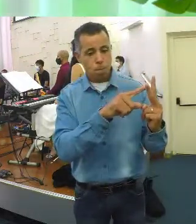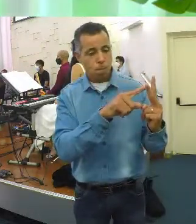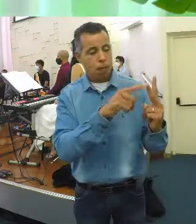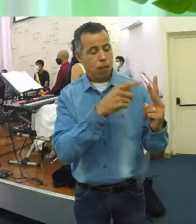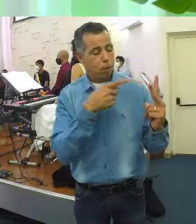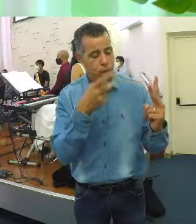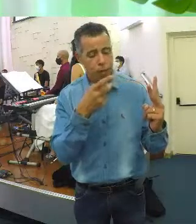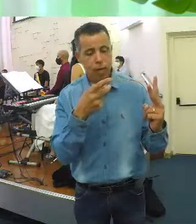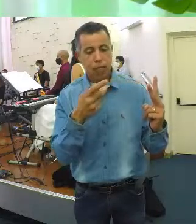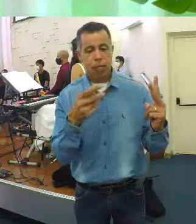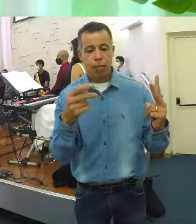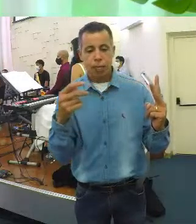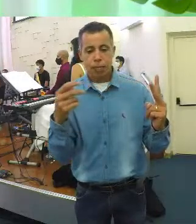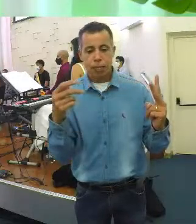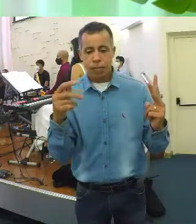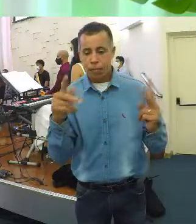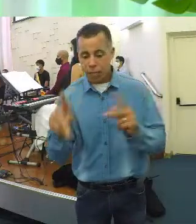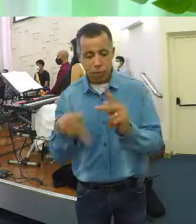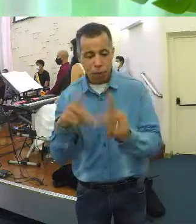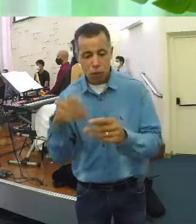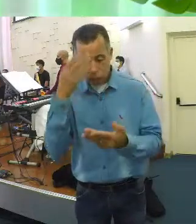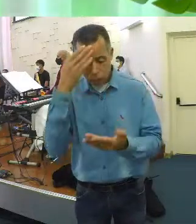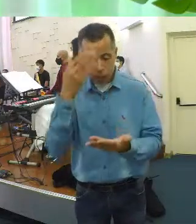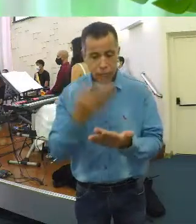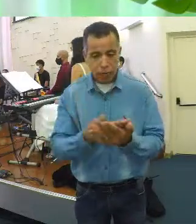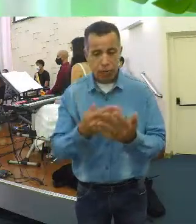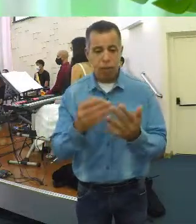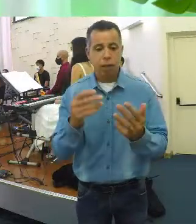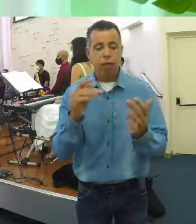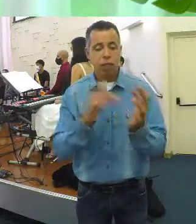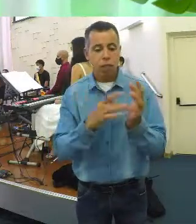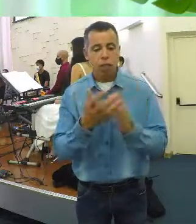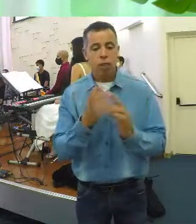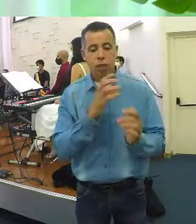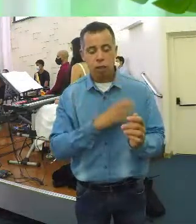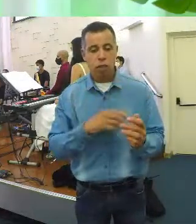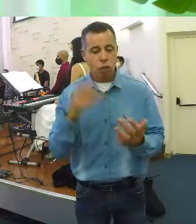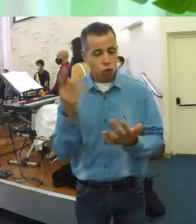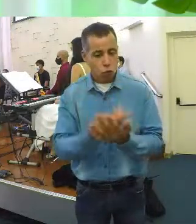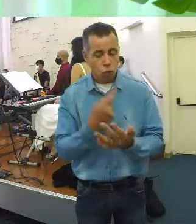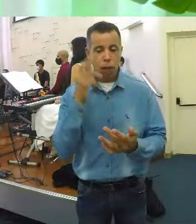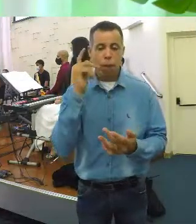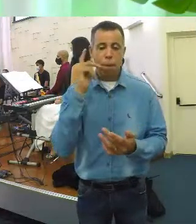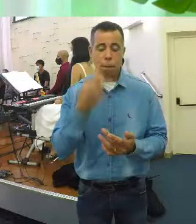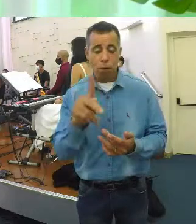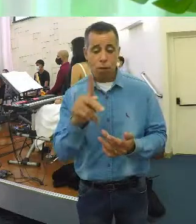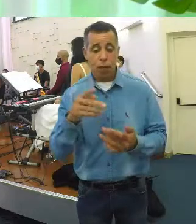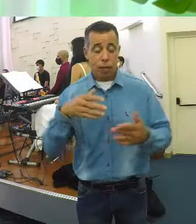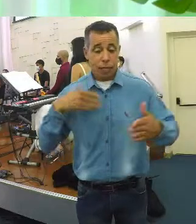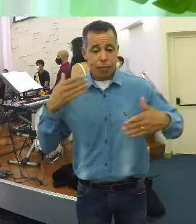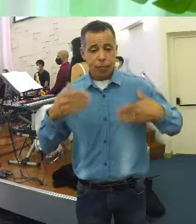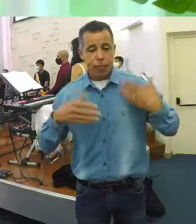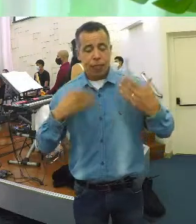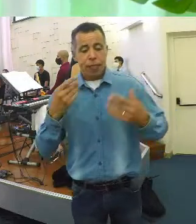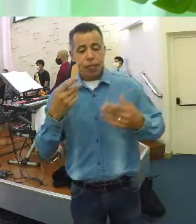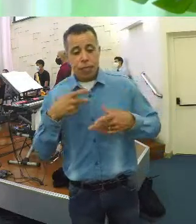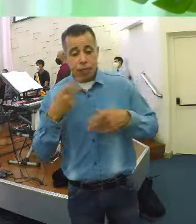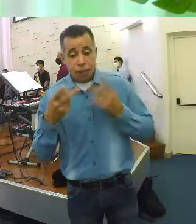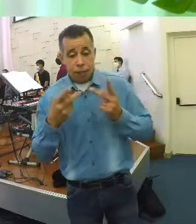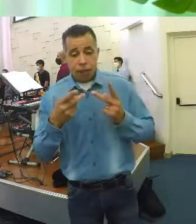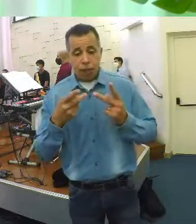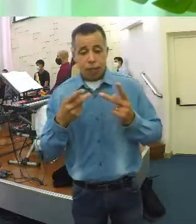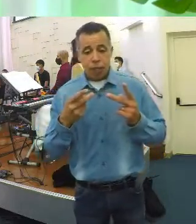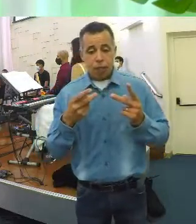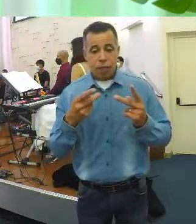Jesus Cristo. Aqui cumpre-se a profecia do Senhor. Alegria até em dizer: a rejeição